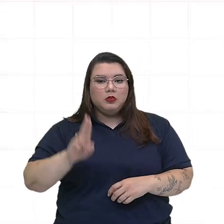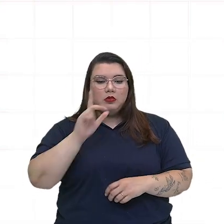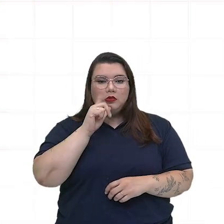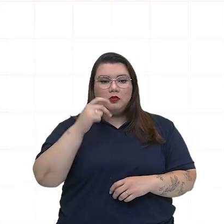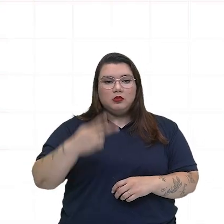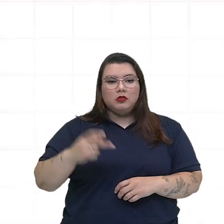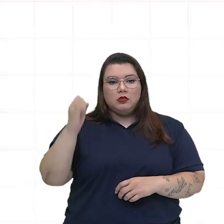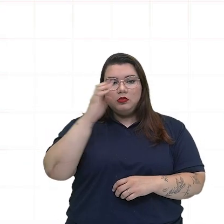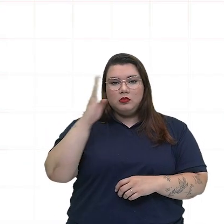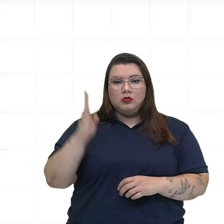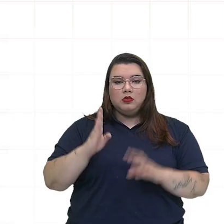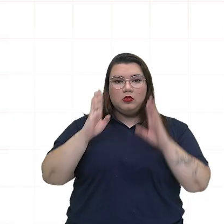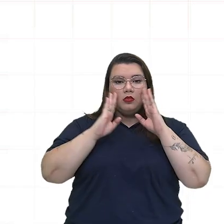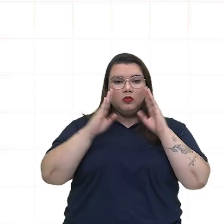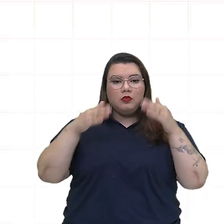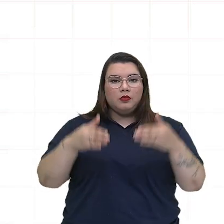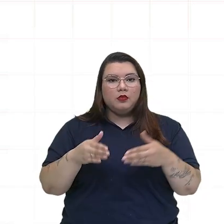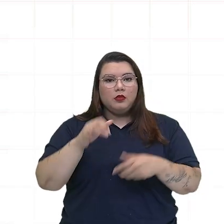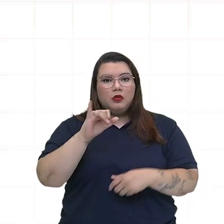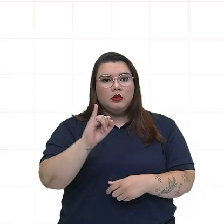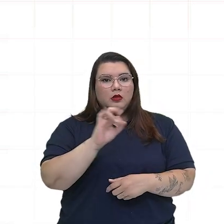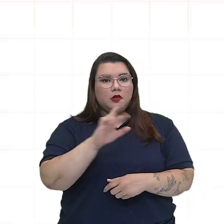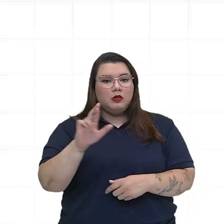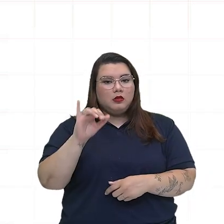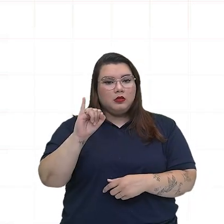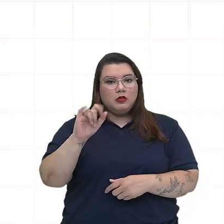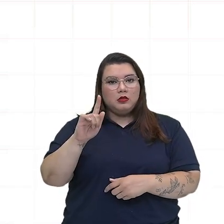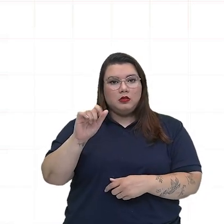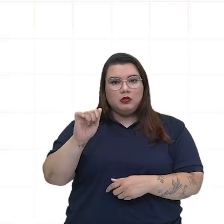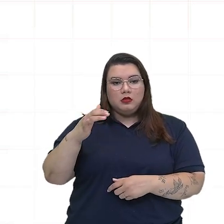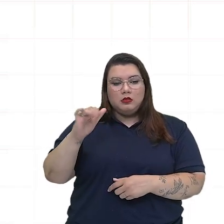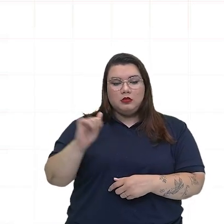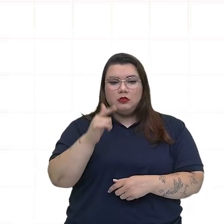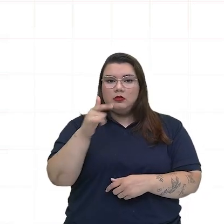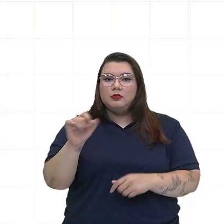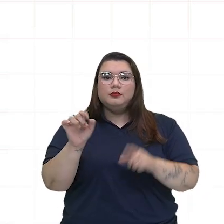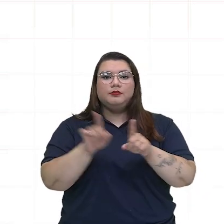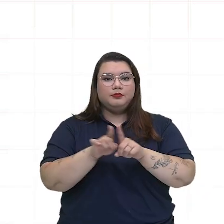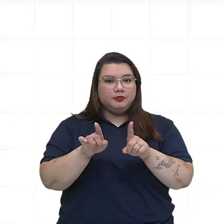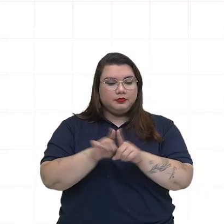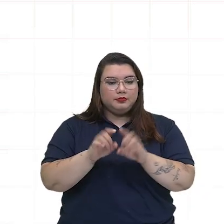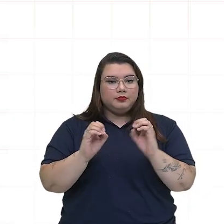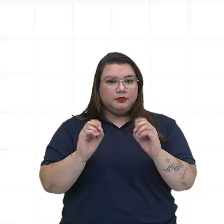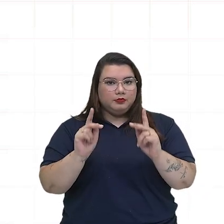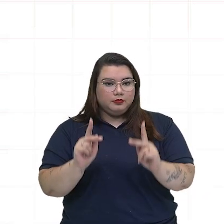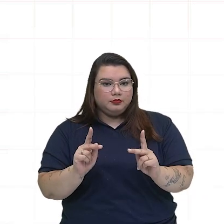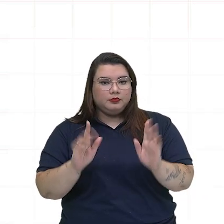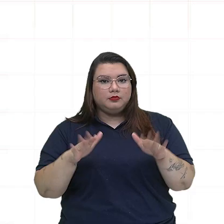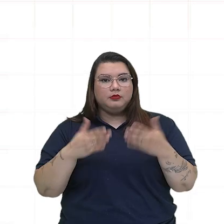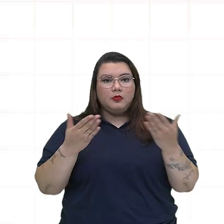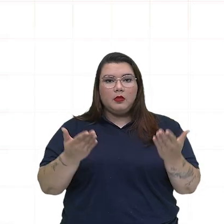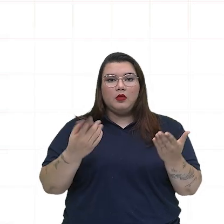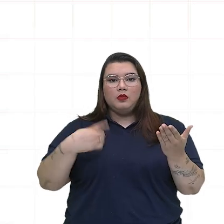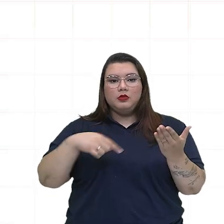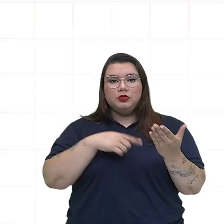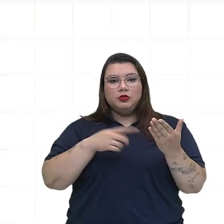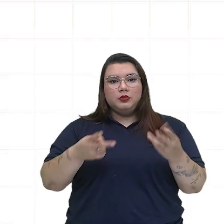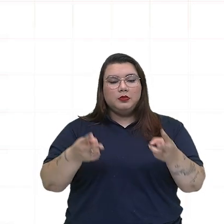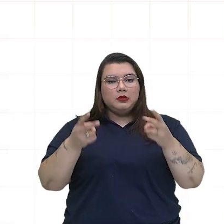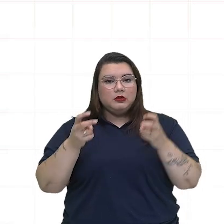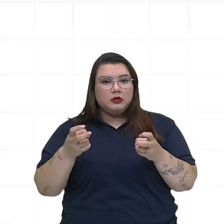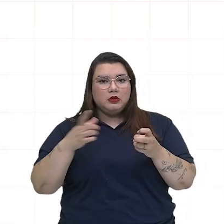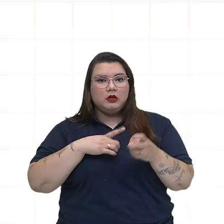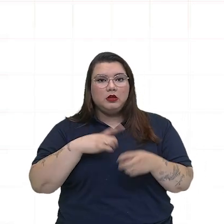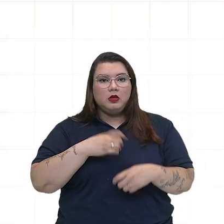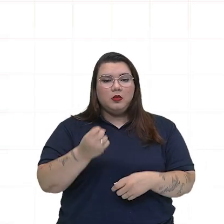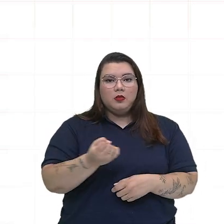água no Brasil, né, com destaque para a irrigação também, tá? Então, além de te observar essa grande